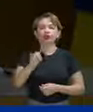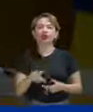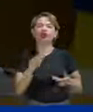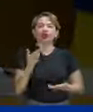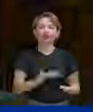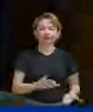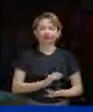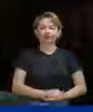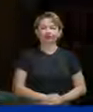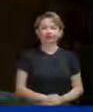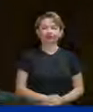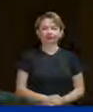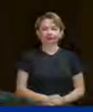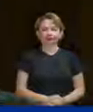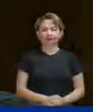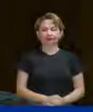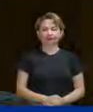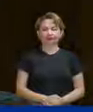palavra.